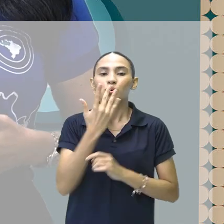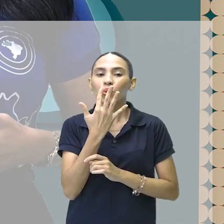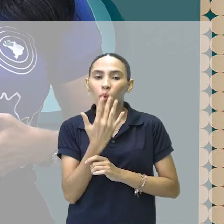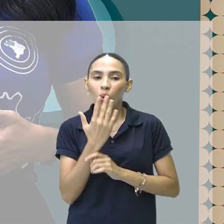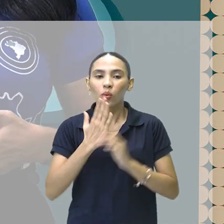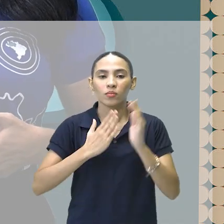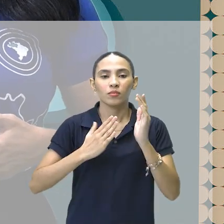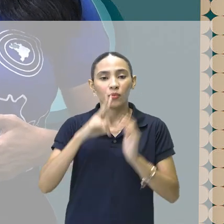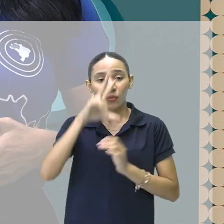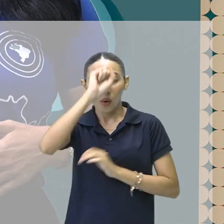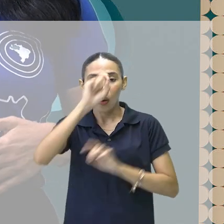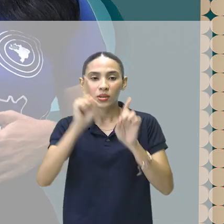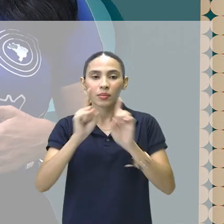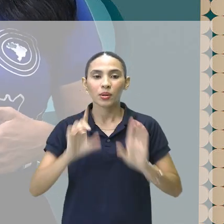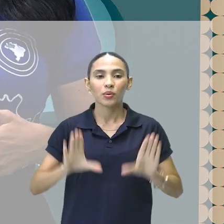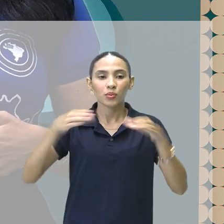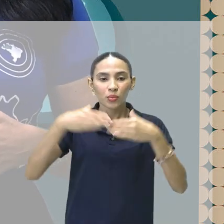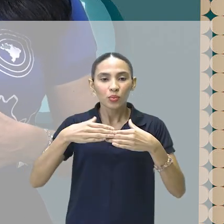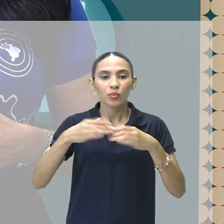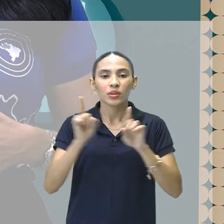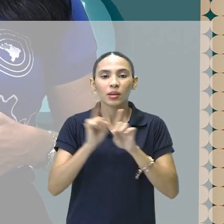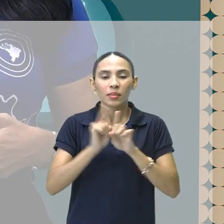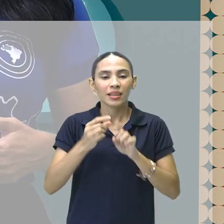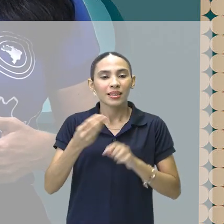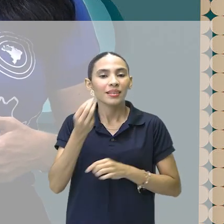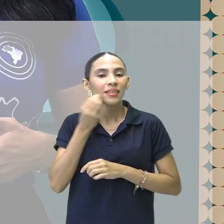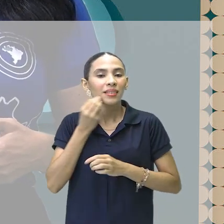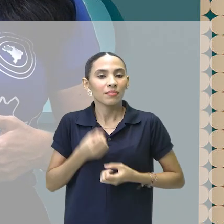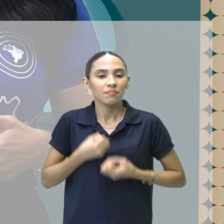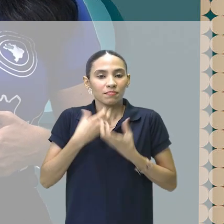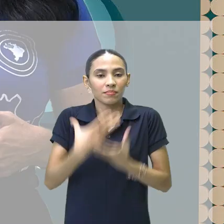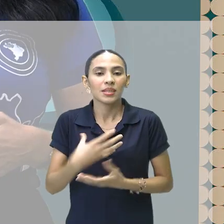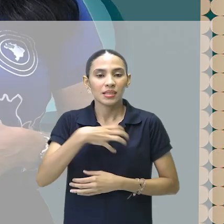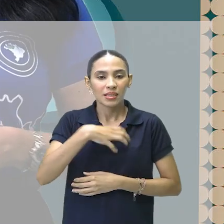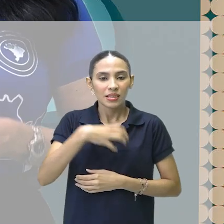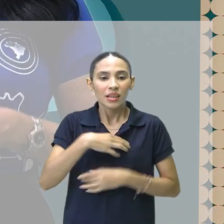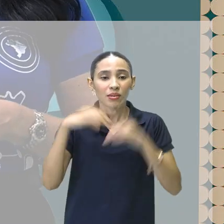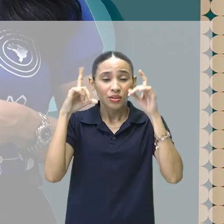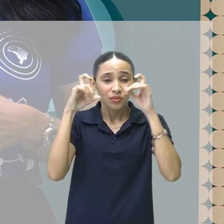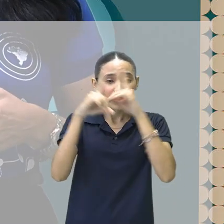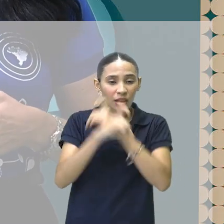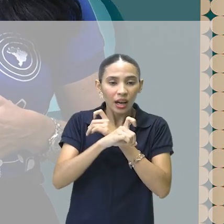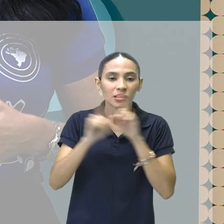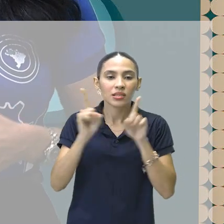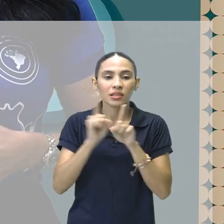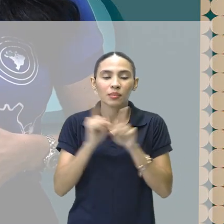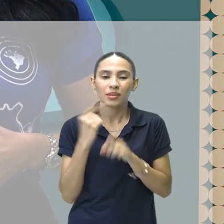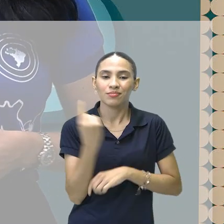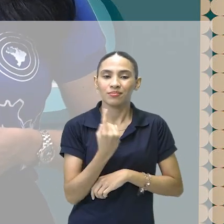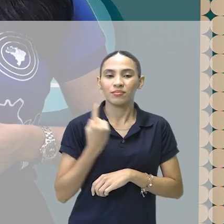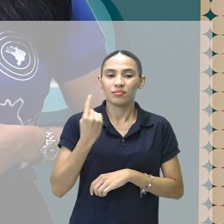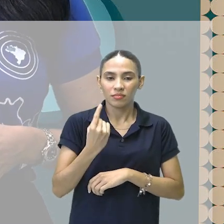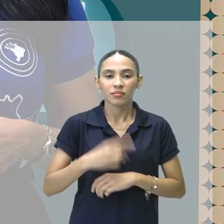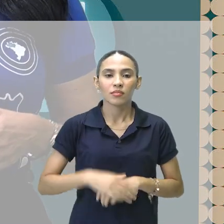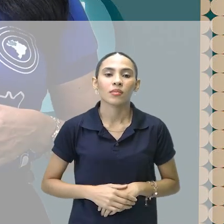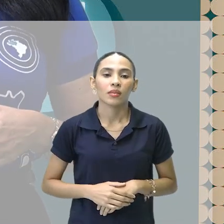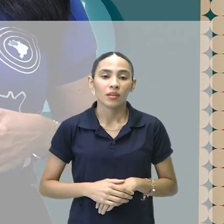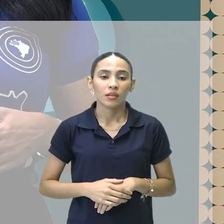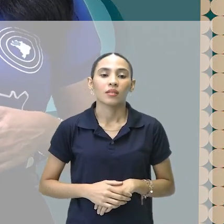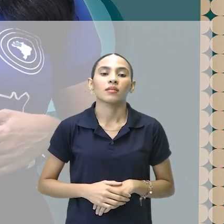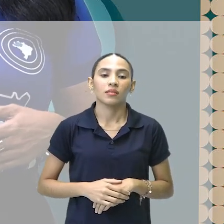uma composição dramática para transmitir a sensação de sofrimento e desolação. As